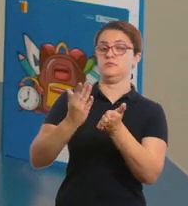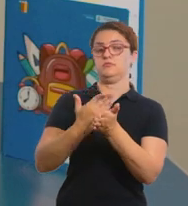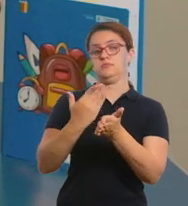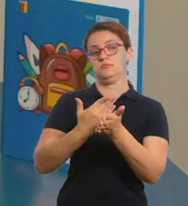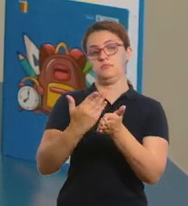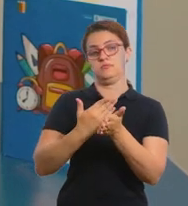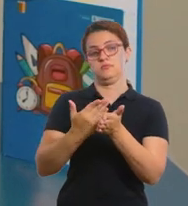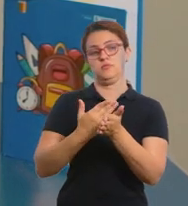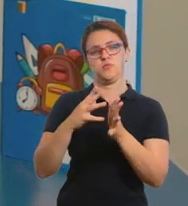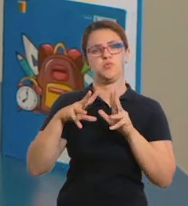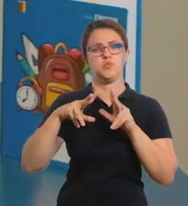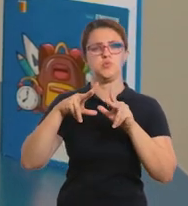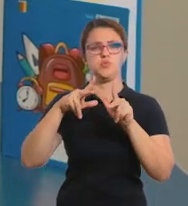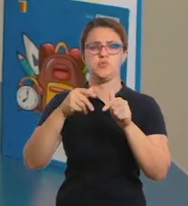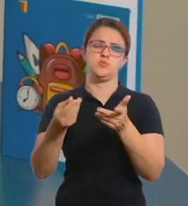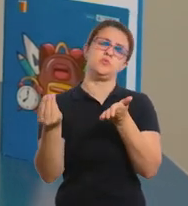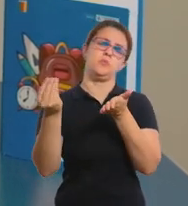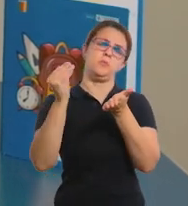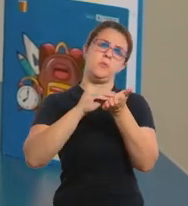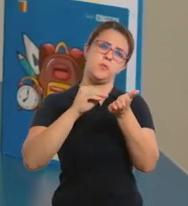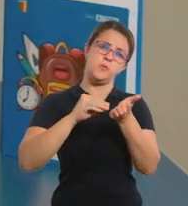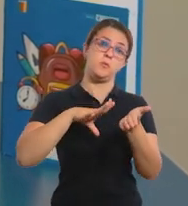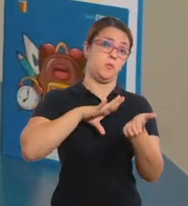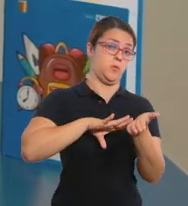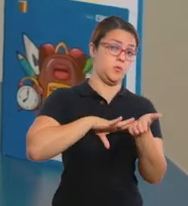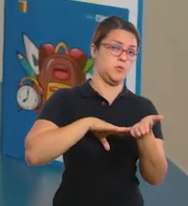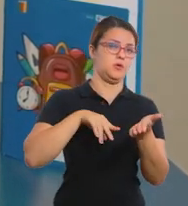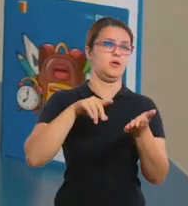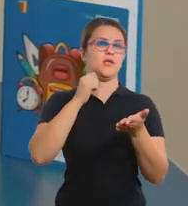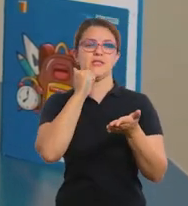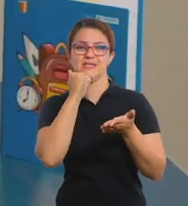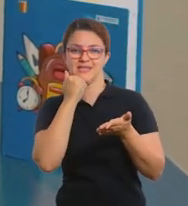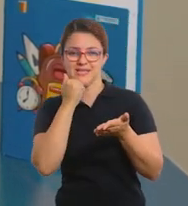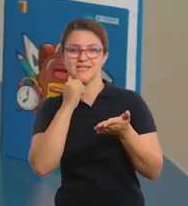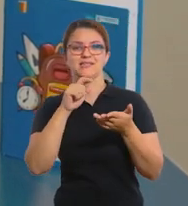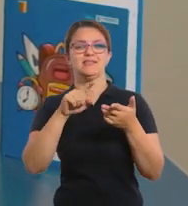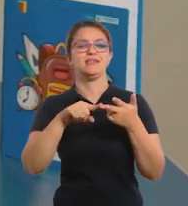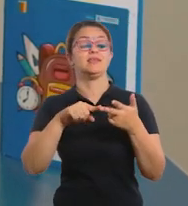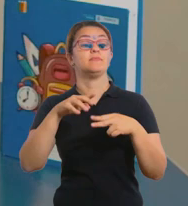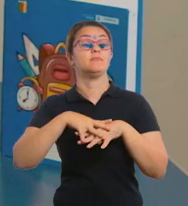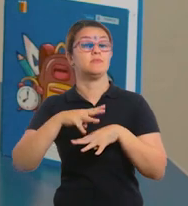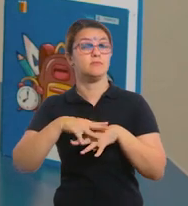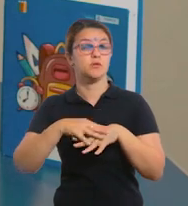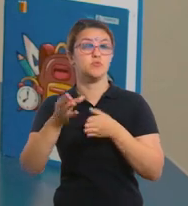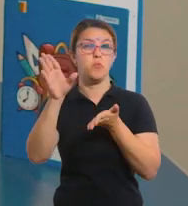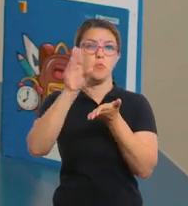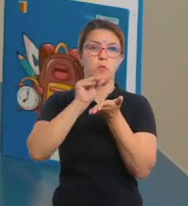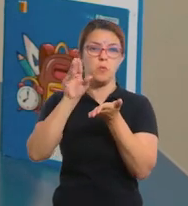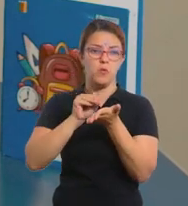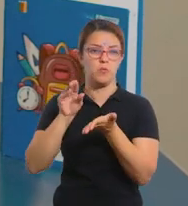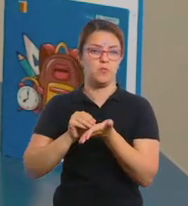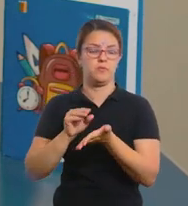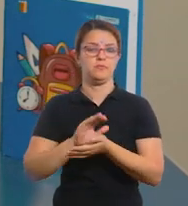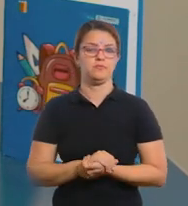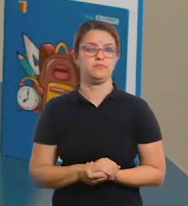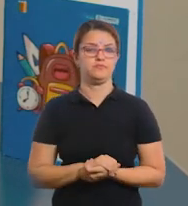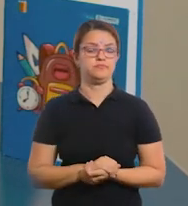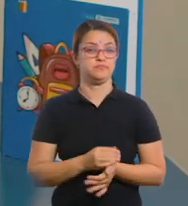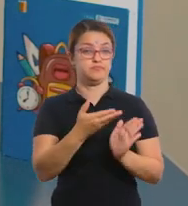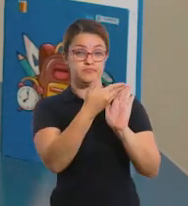caderno para fazer todas as atividades nos seus cadernos de língua portuguesa ciências e matemática a